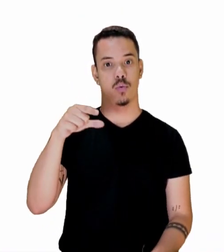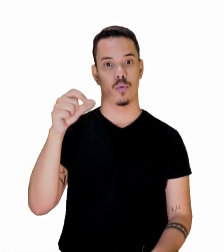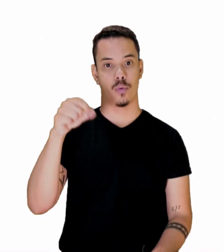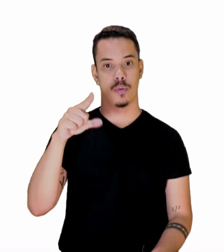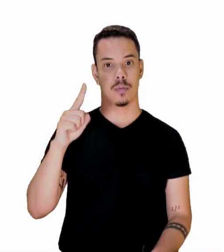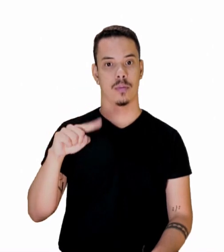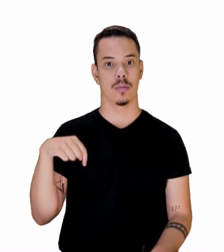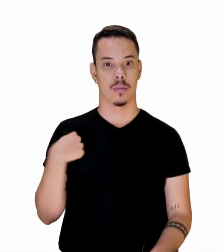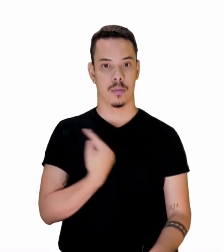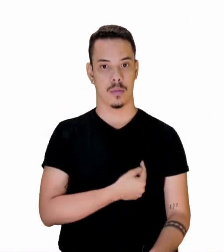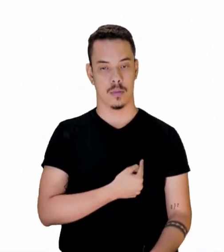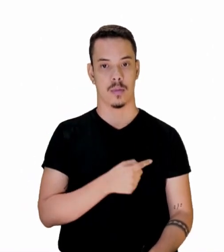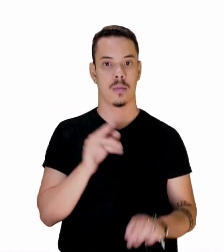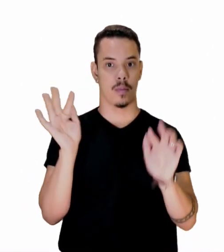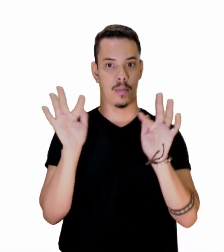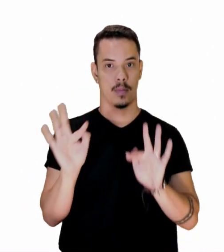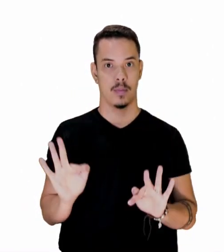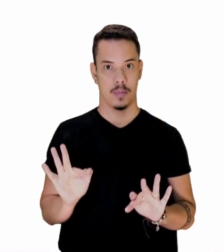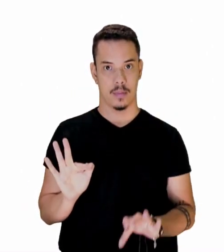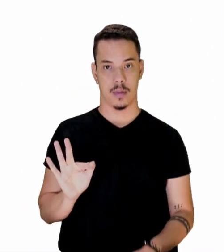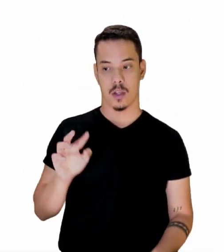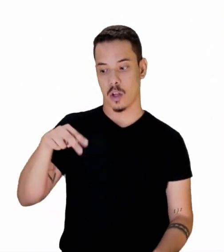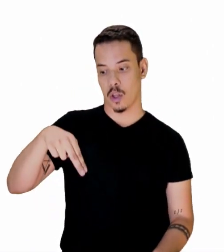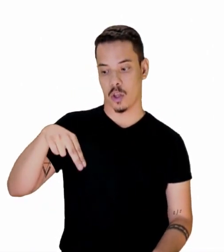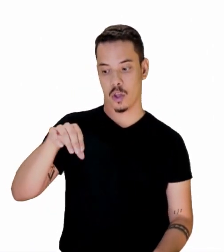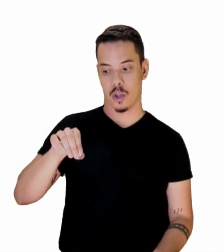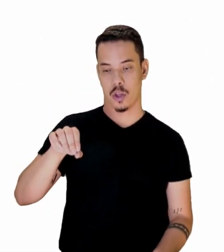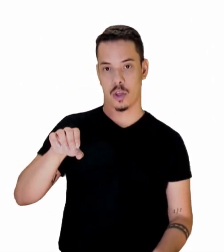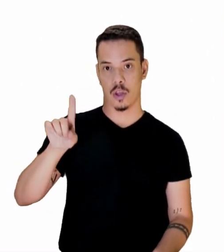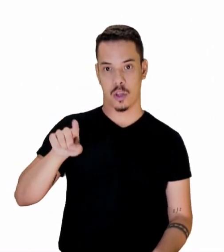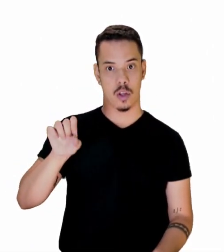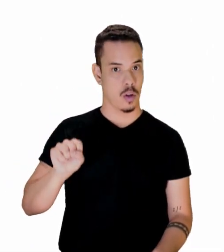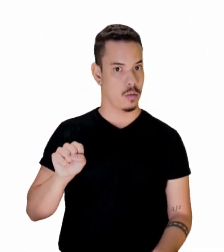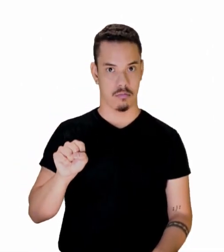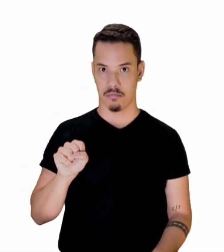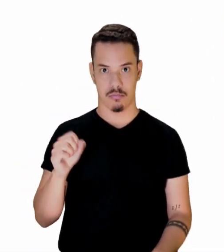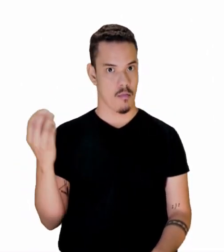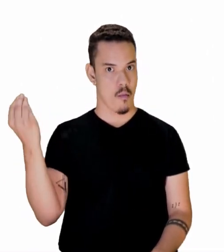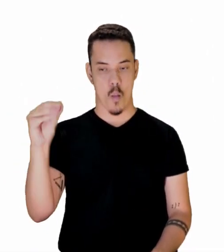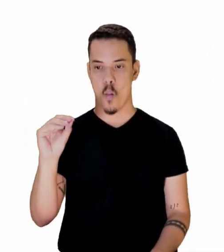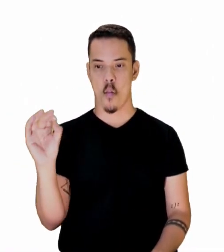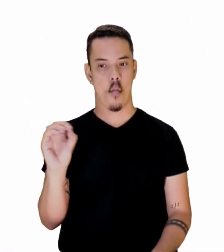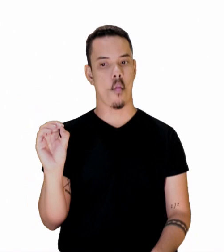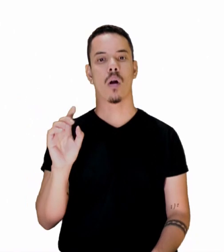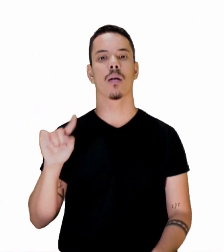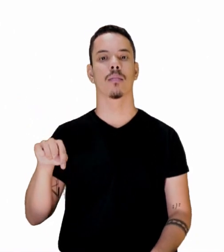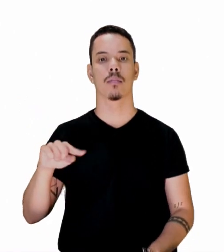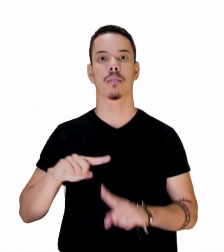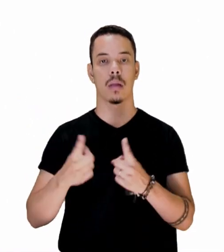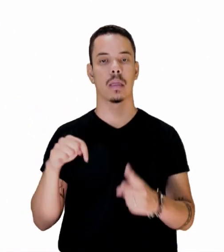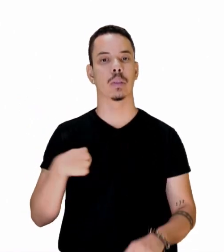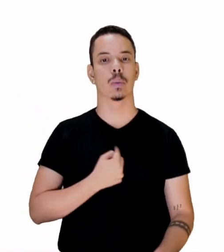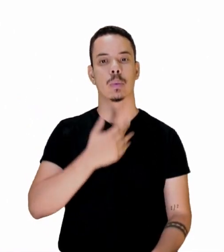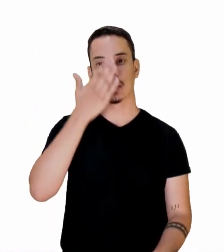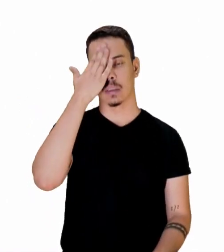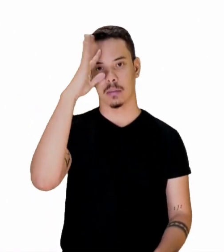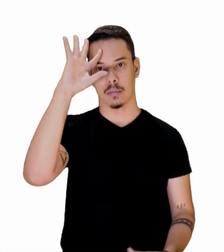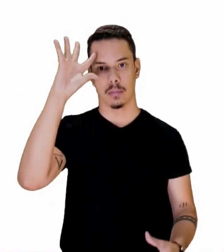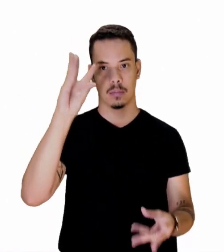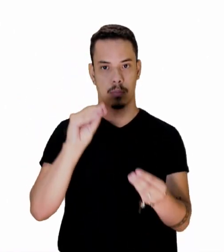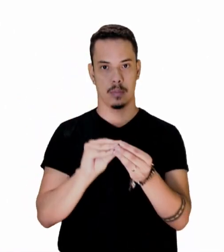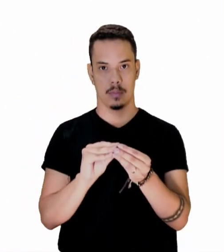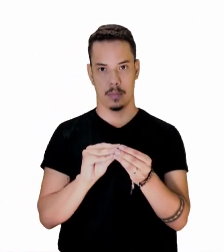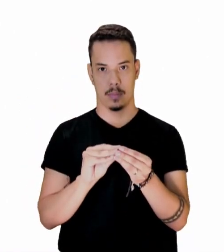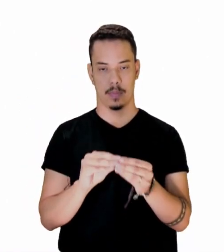Somos felizes. Aqui, o que aconteceu? Não aparece, mas eu sei quem é. Quem tá